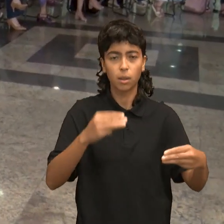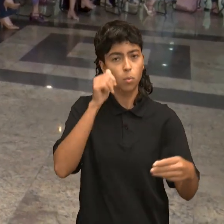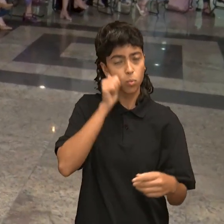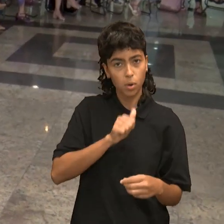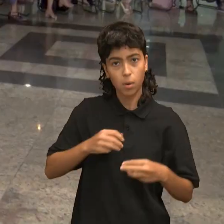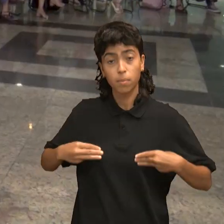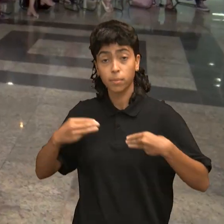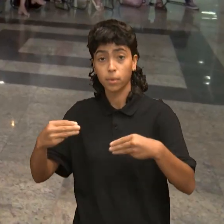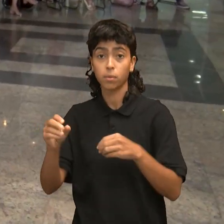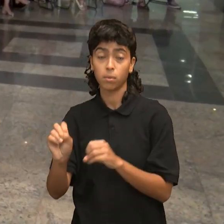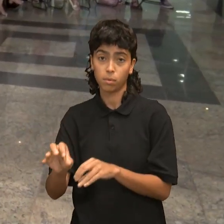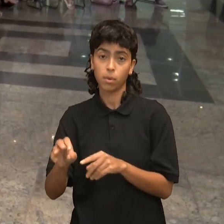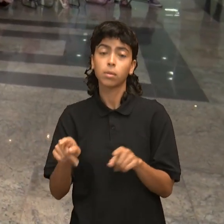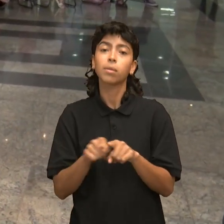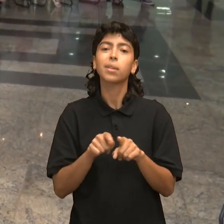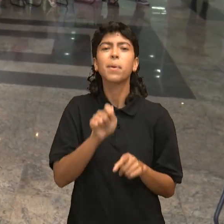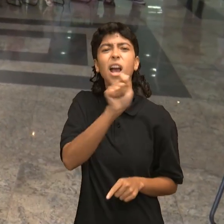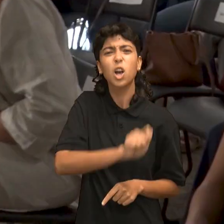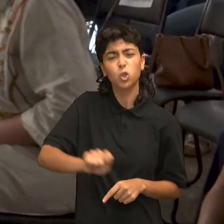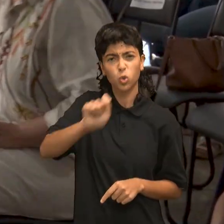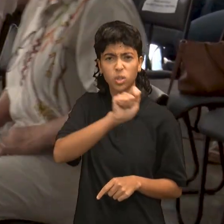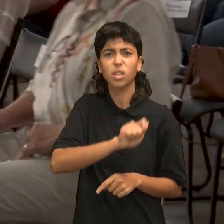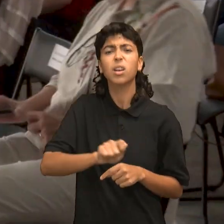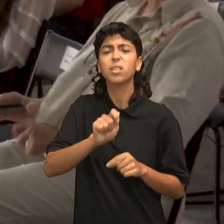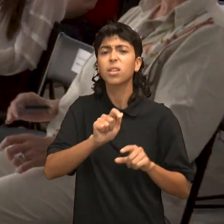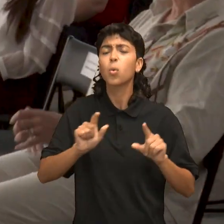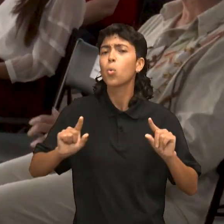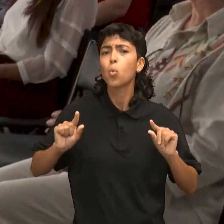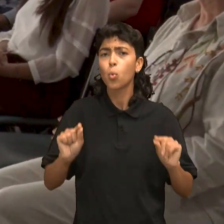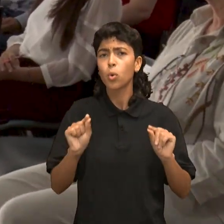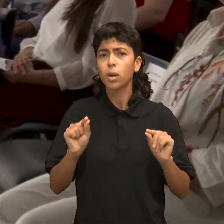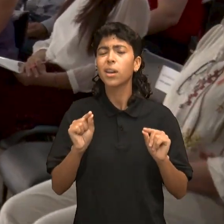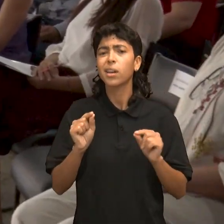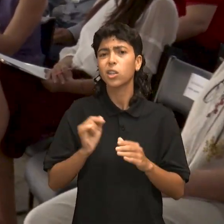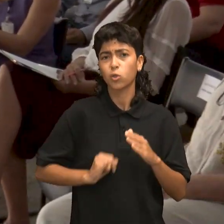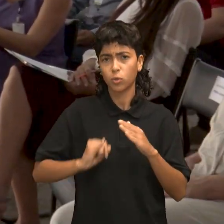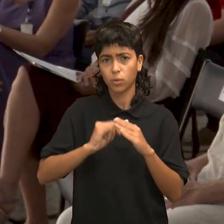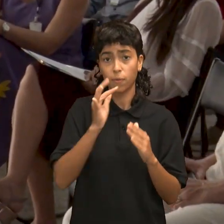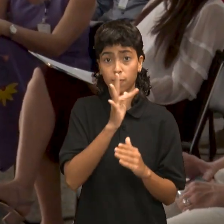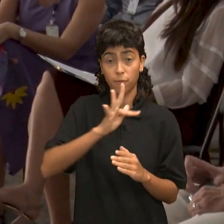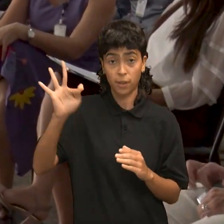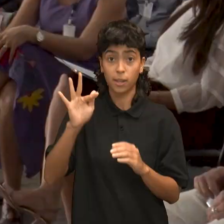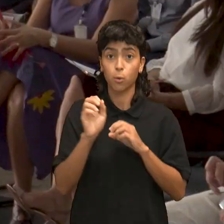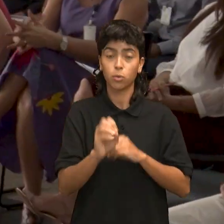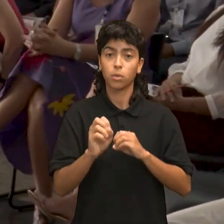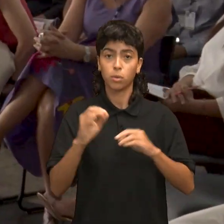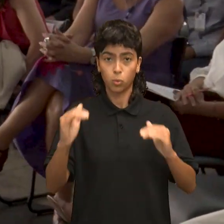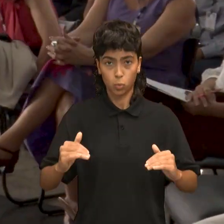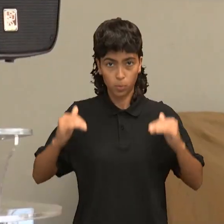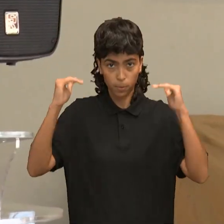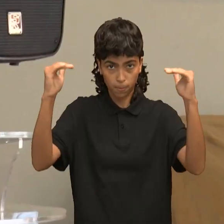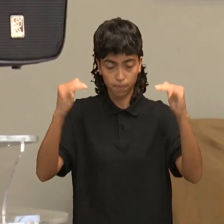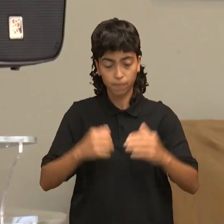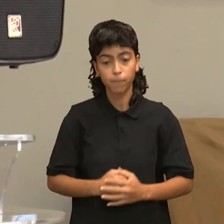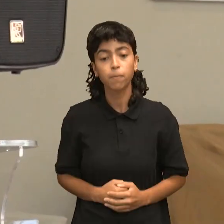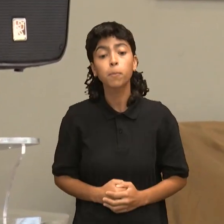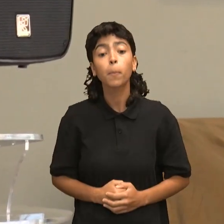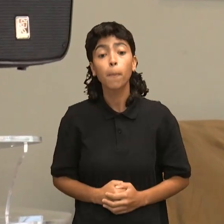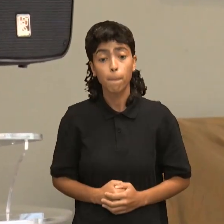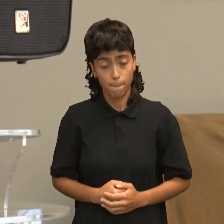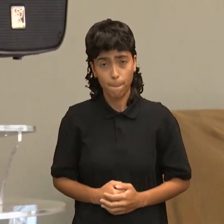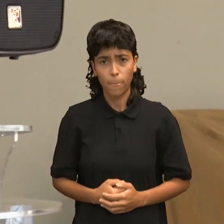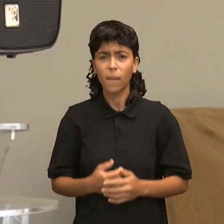da Associação Nacional dos Dirigentes das Instituições Federais de Ensino Superior, a ANDIFES. Ela